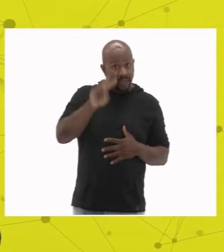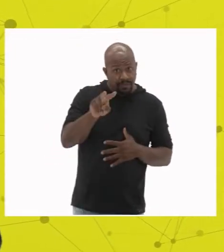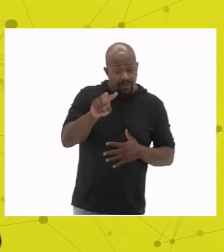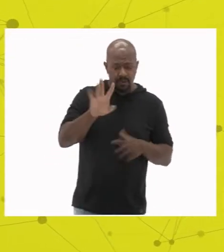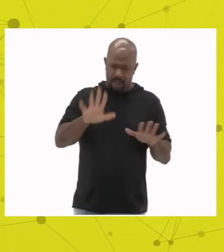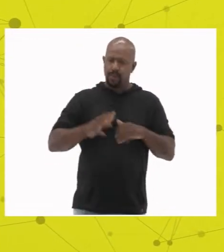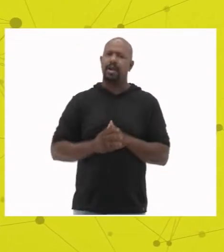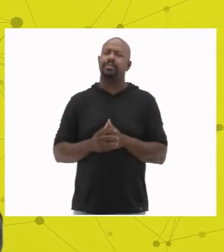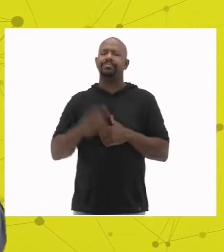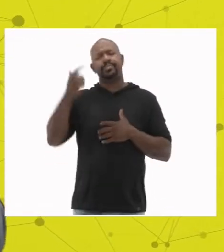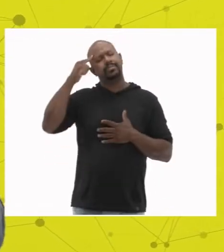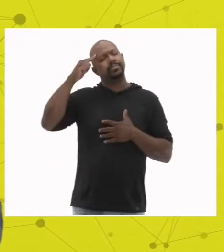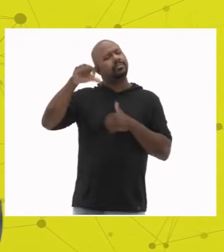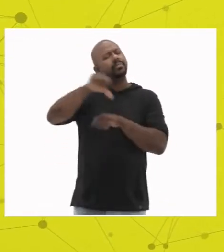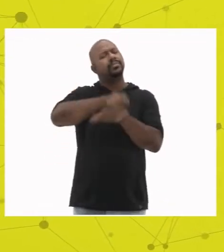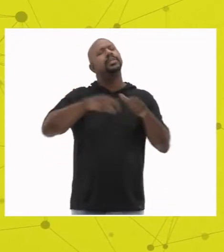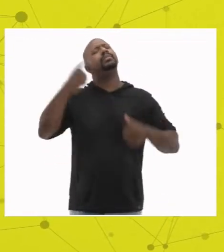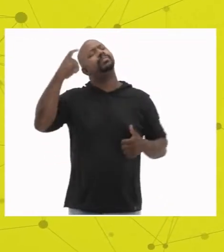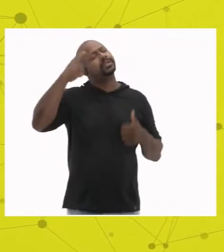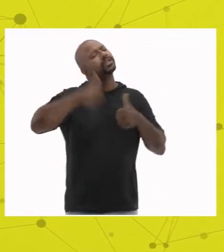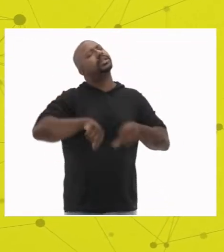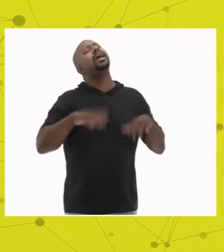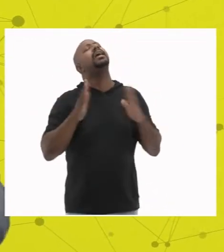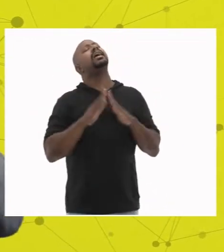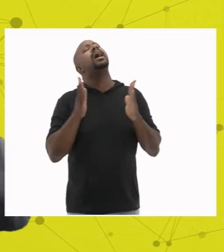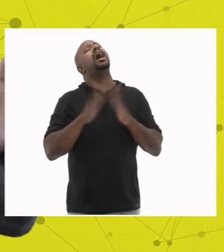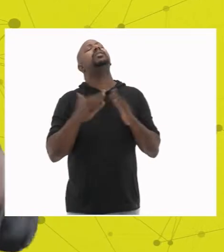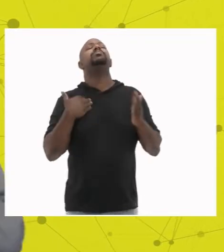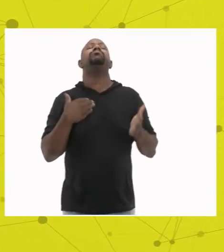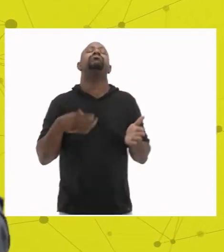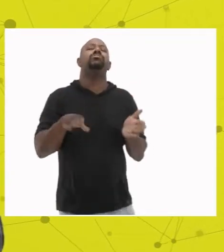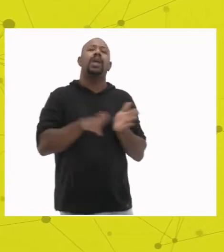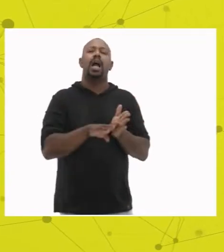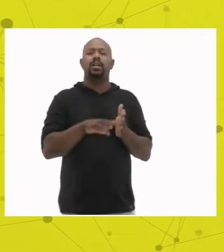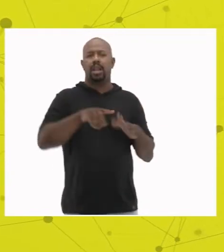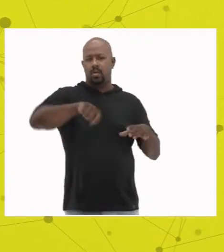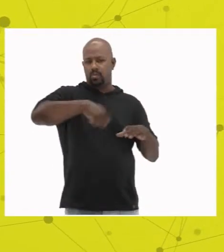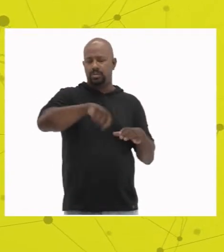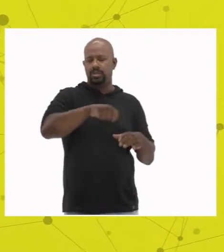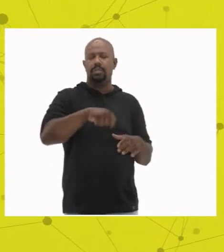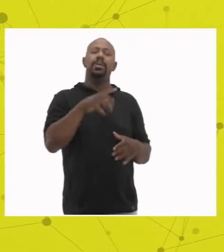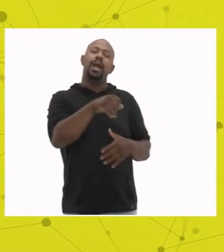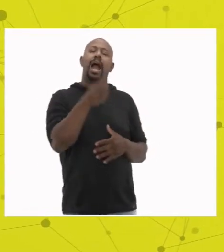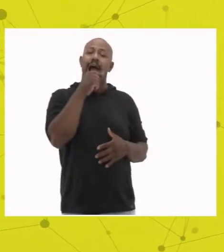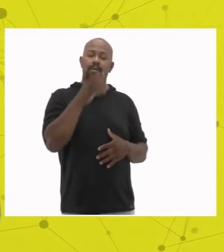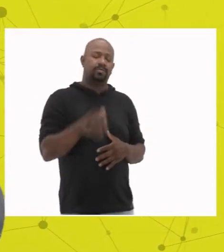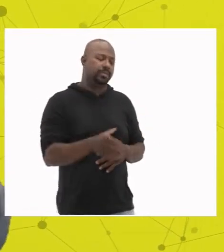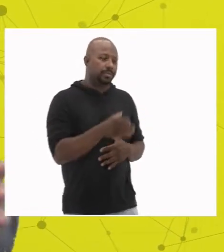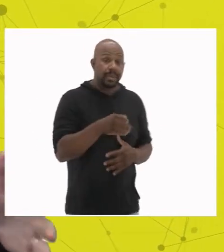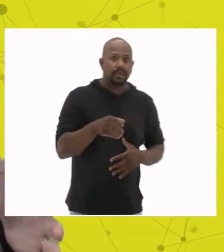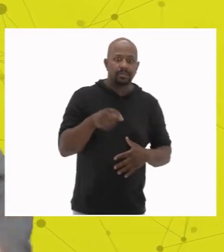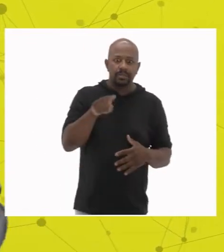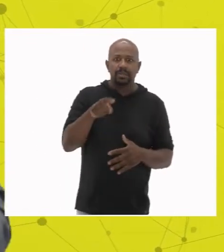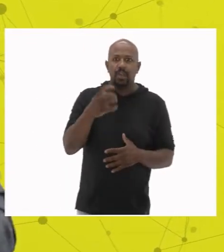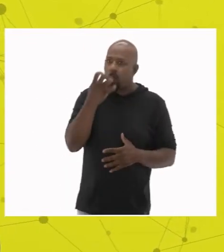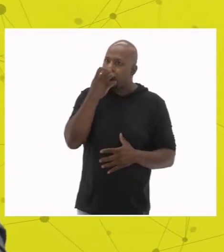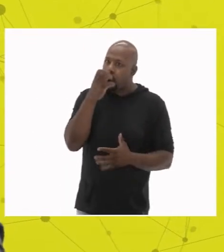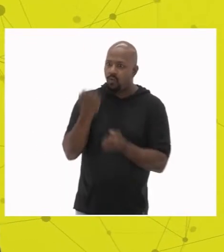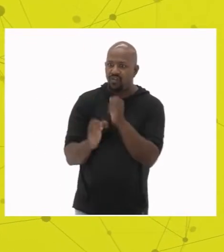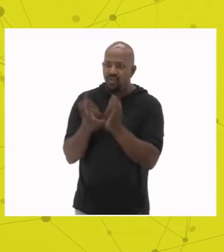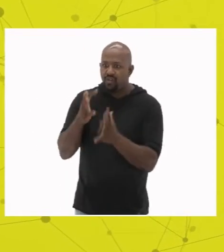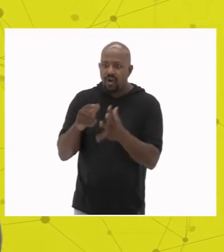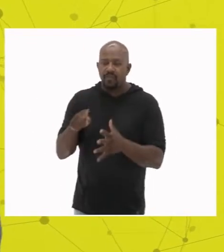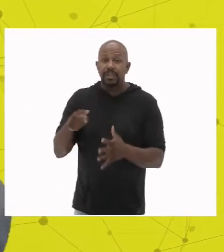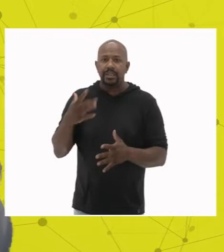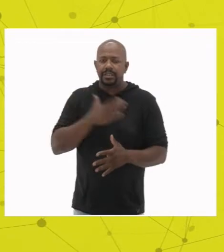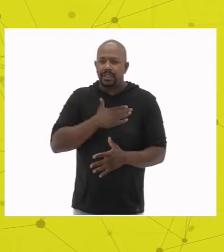viu. Agora, faça de conta que você está em casa e ao chegar na cozinha para pegar um copo d'água, você encontra o seu fogão pegando fogo.